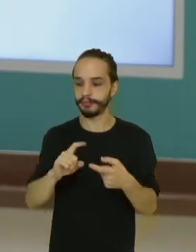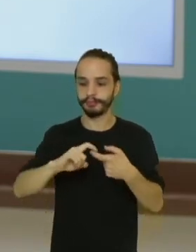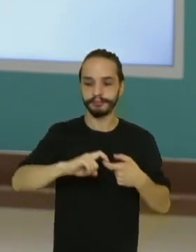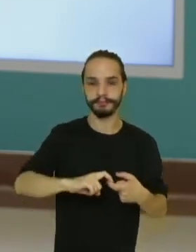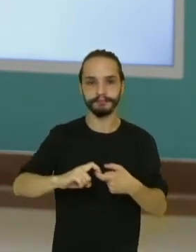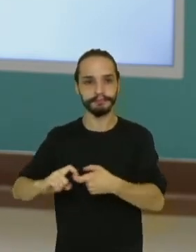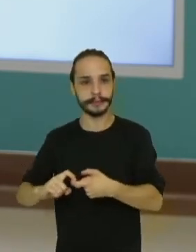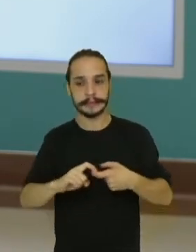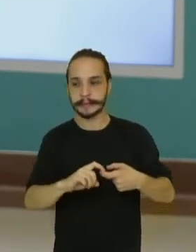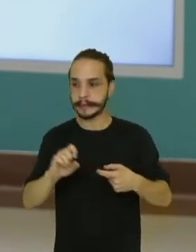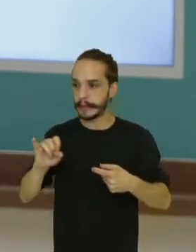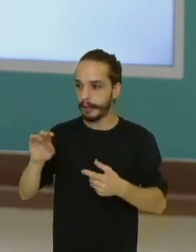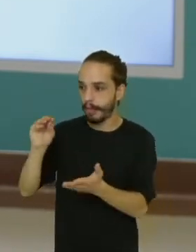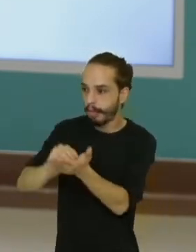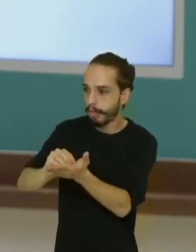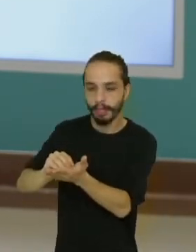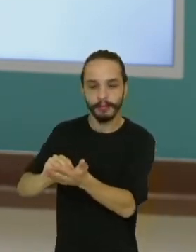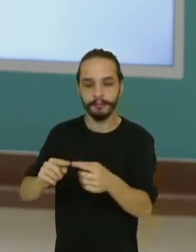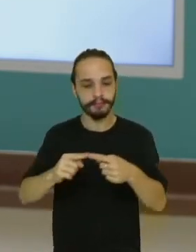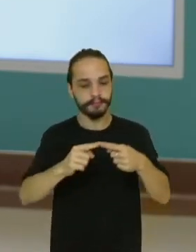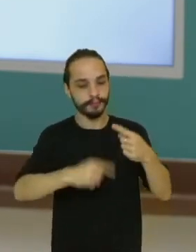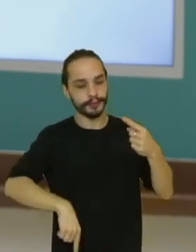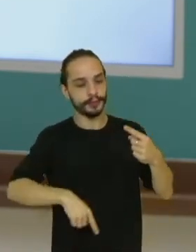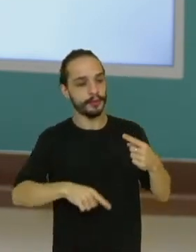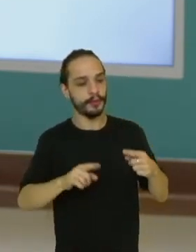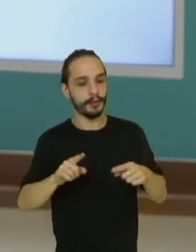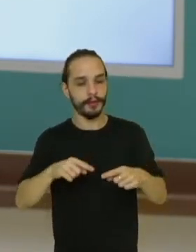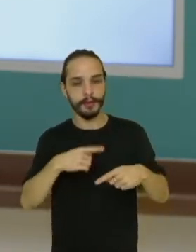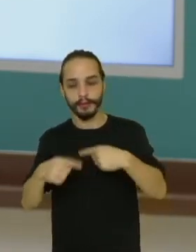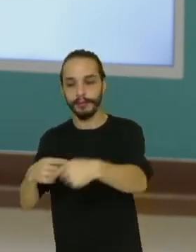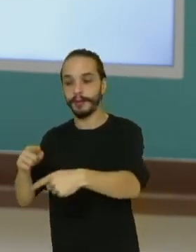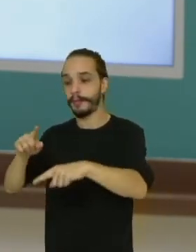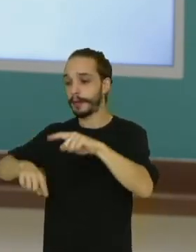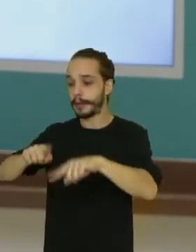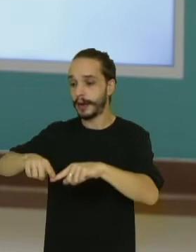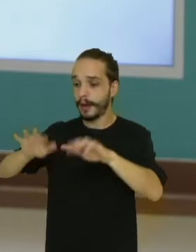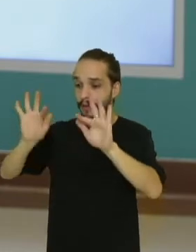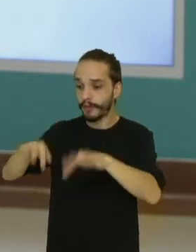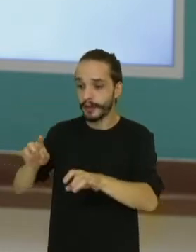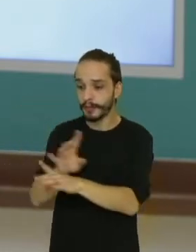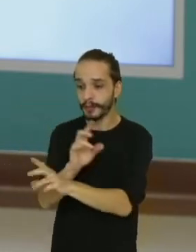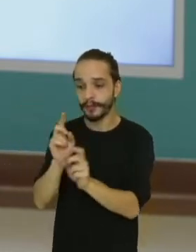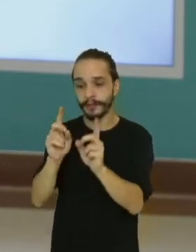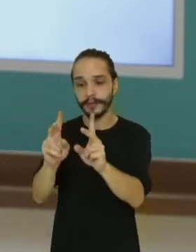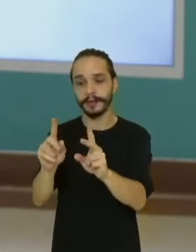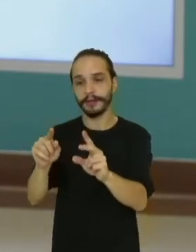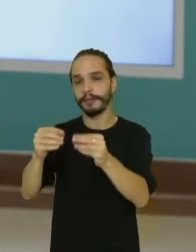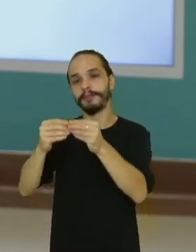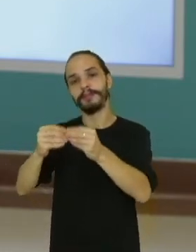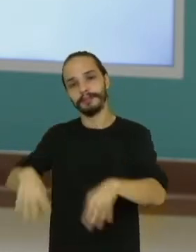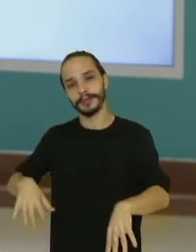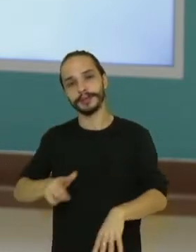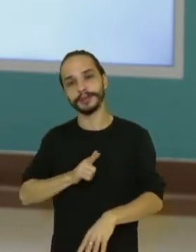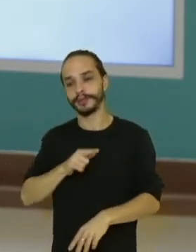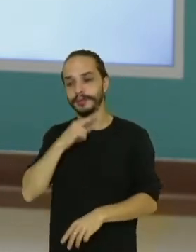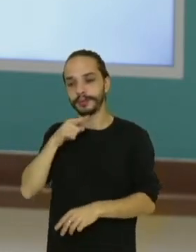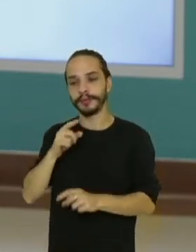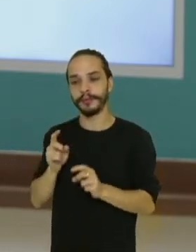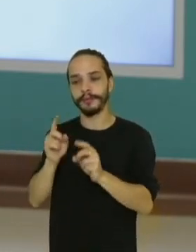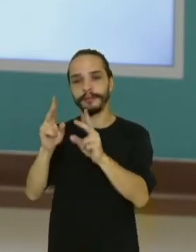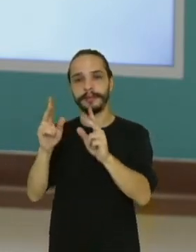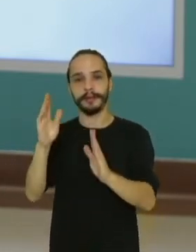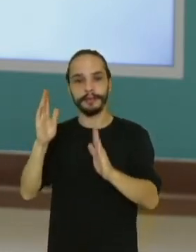parte da produção não acontece, o final, né, que é o produto acabado, acaba tendo prejuízos e não é entregue nos